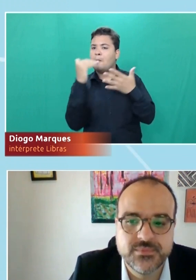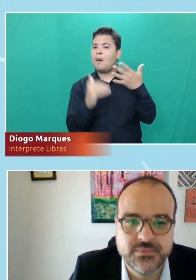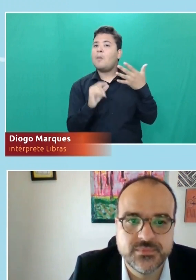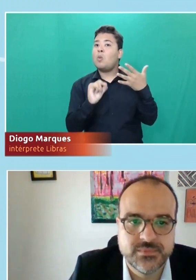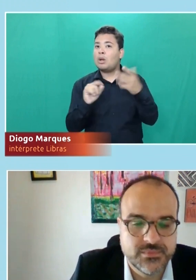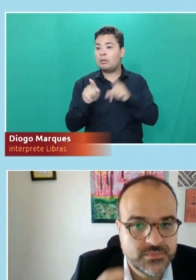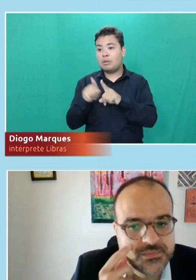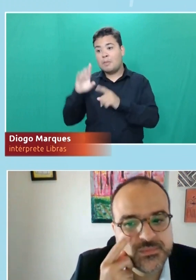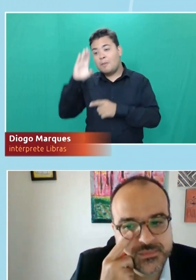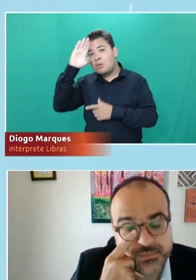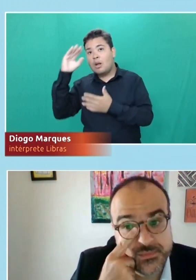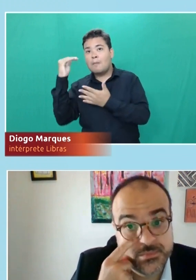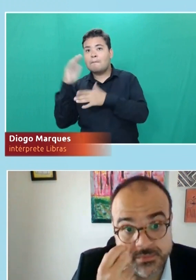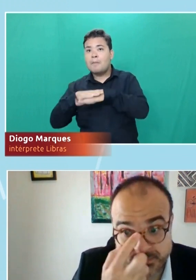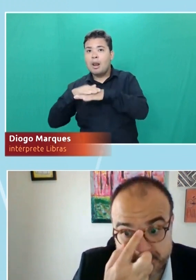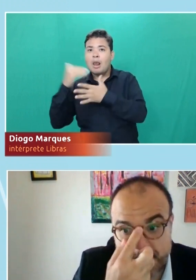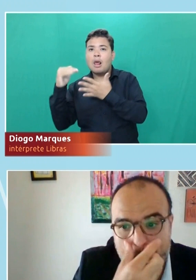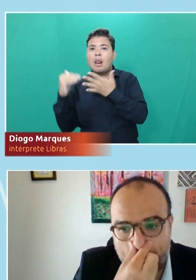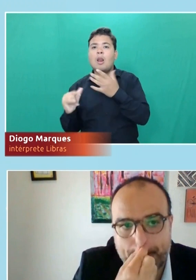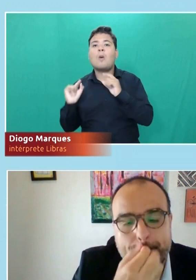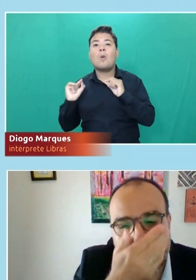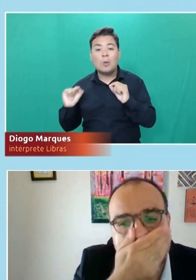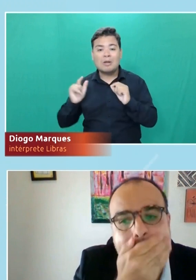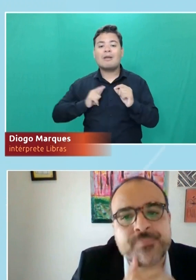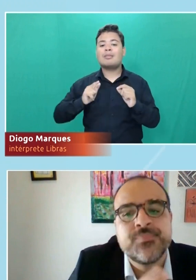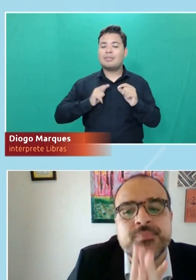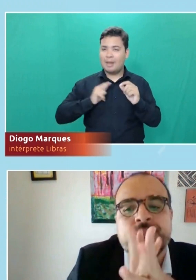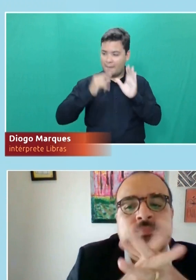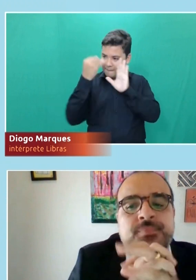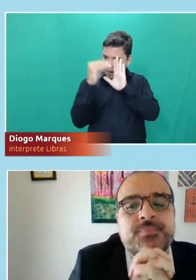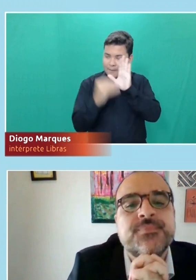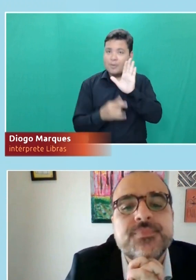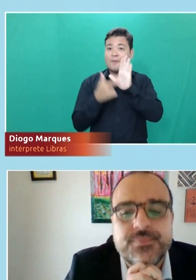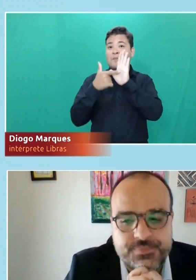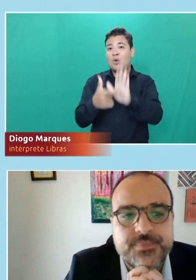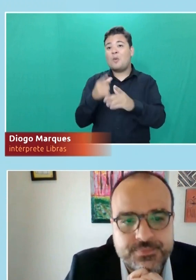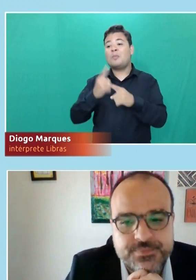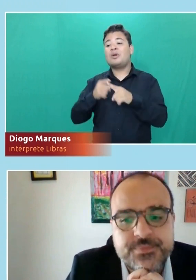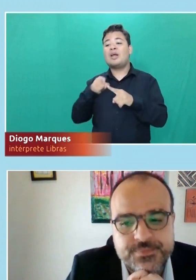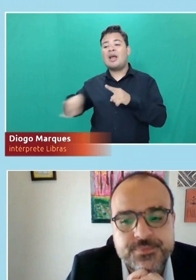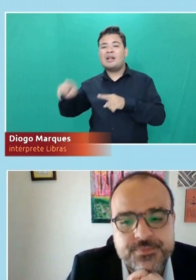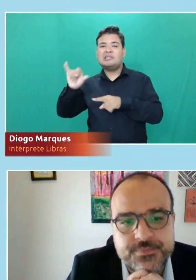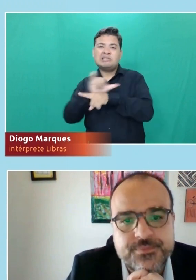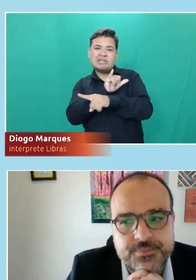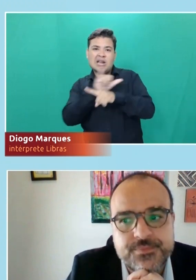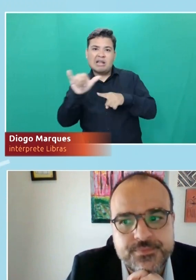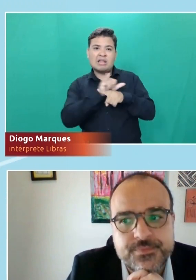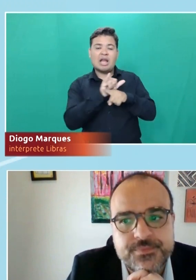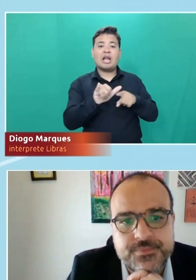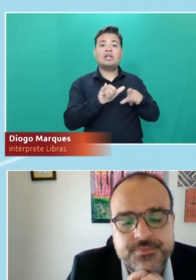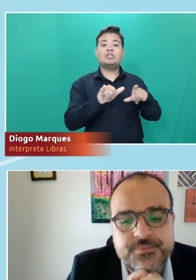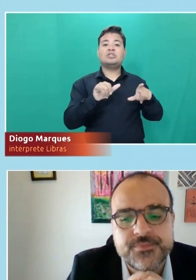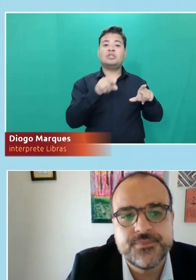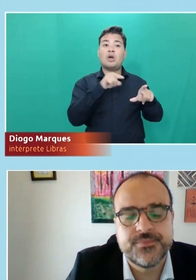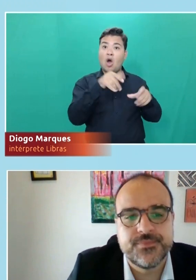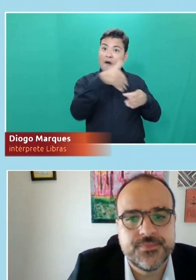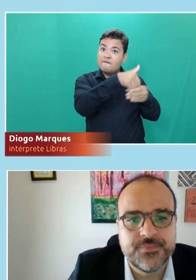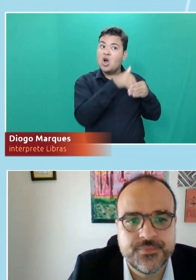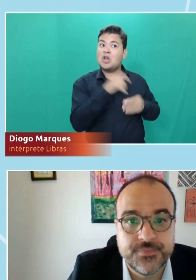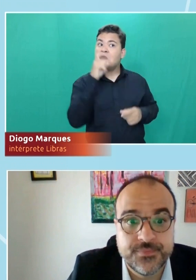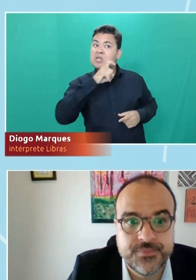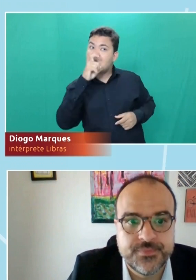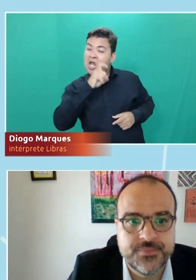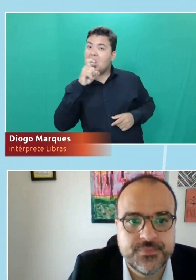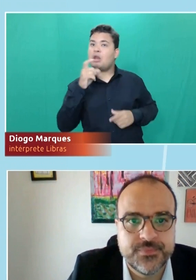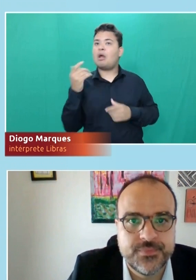eleição e até antes, né, para começar a trazer suspeitas sobre o processo eleitoral, enfim. O que o senhor acha que pode acontecer dia